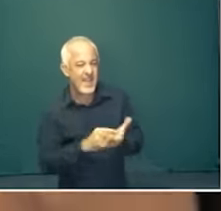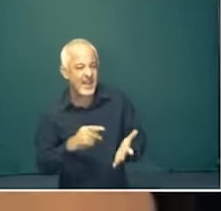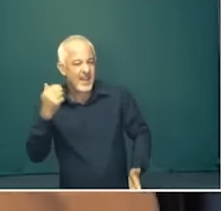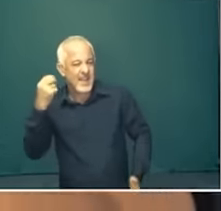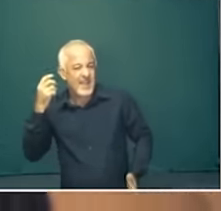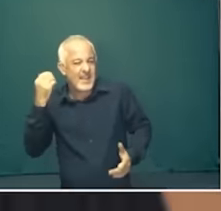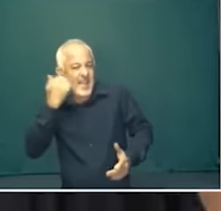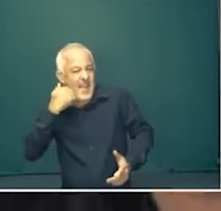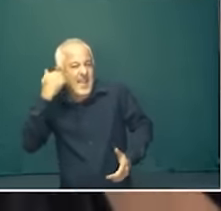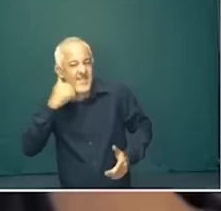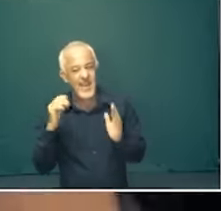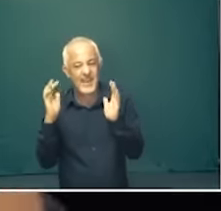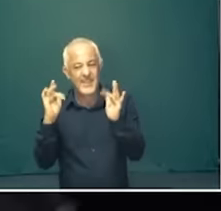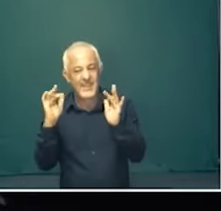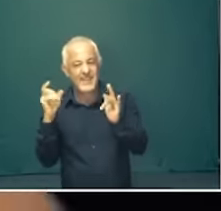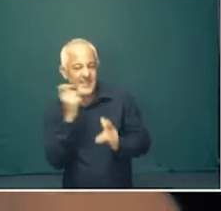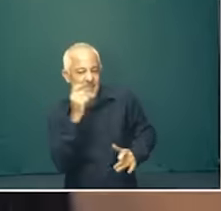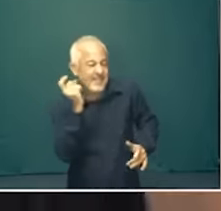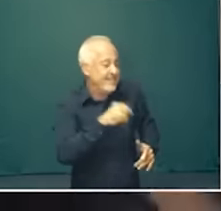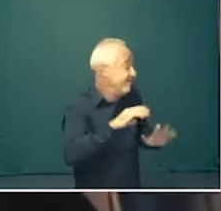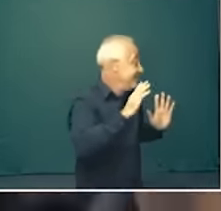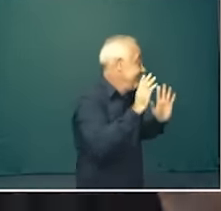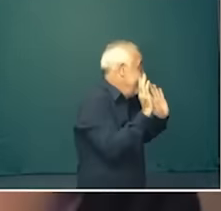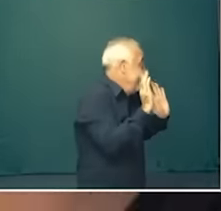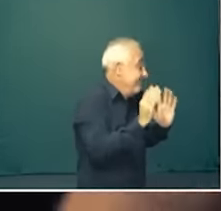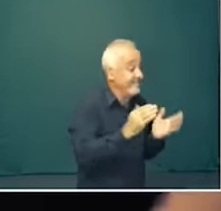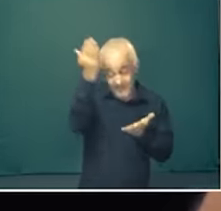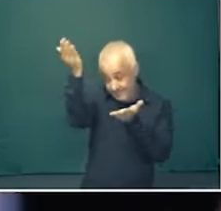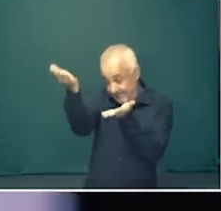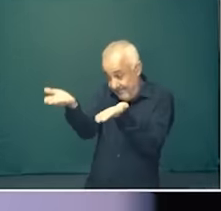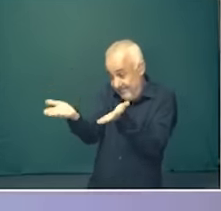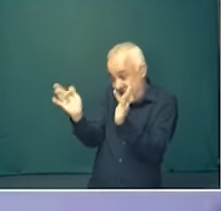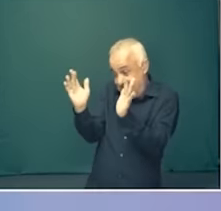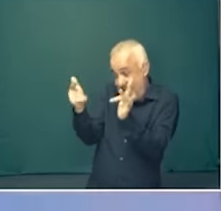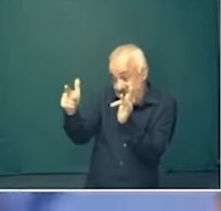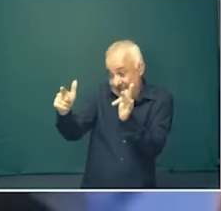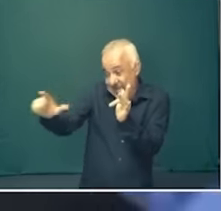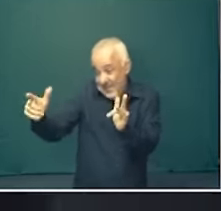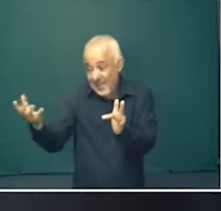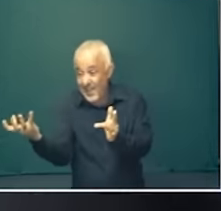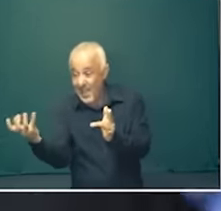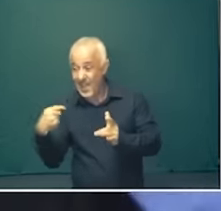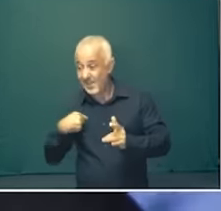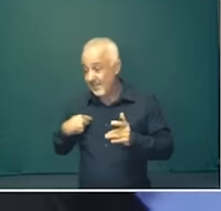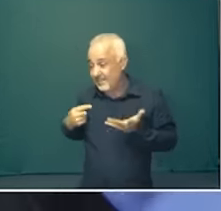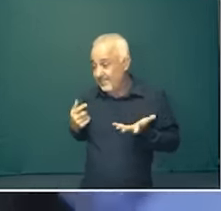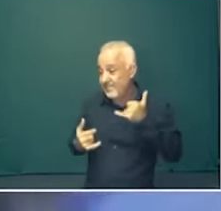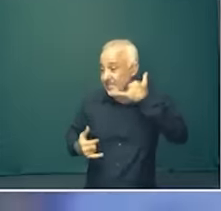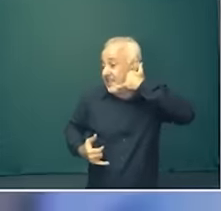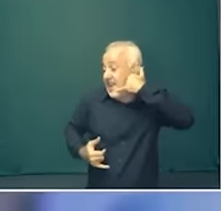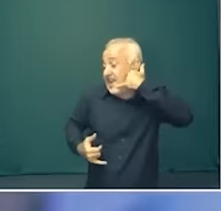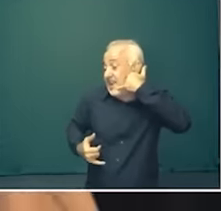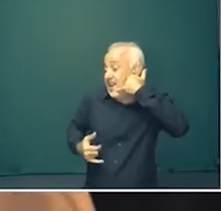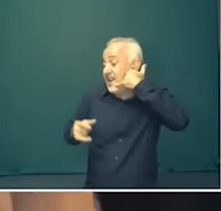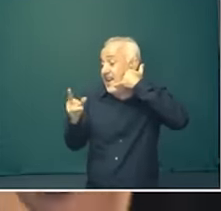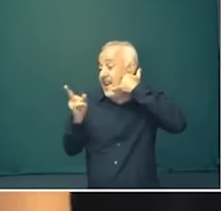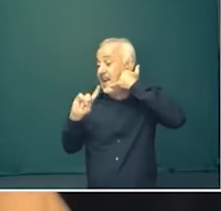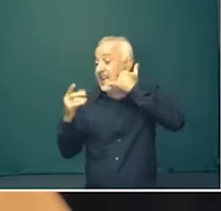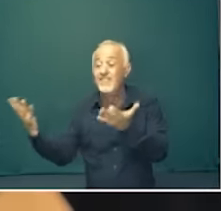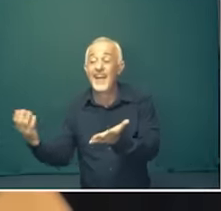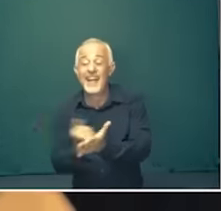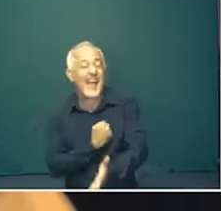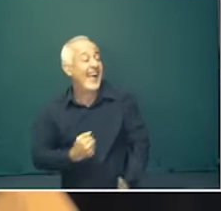bandido, mentiroso e mulherengo? Olha pra você, tá namorando e me querendo. Tô ligando pra você, mas